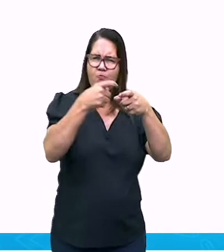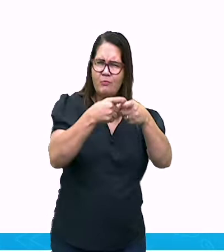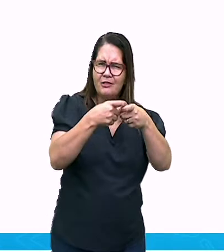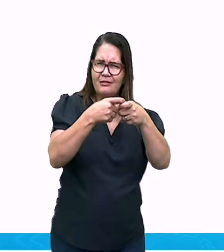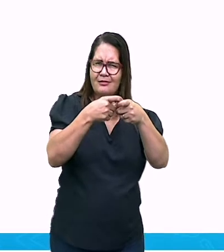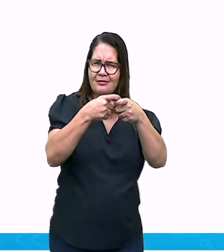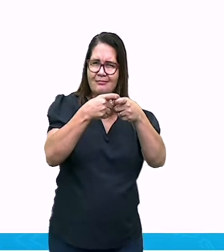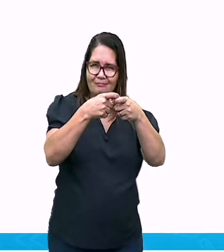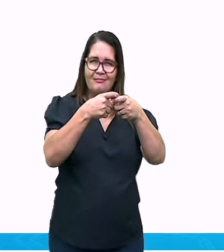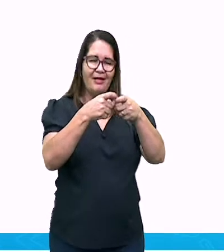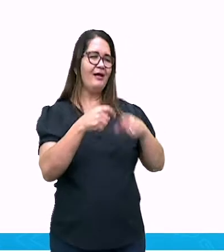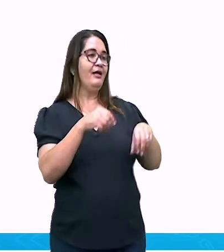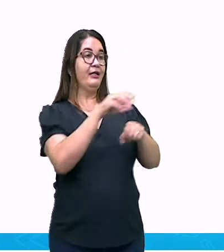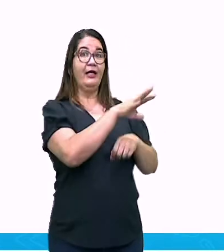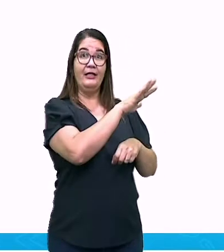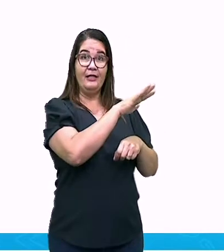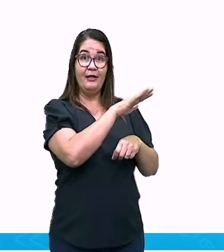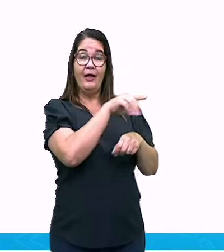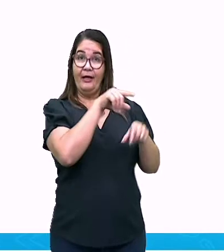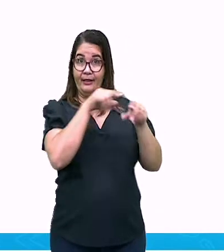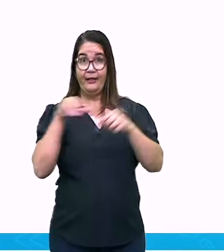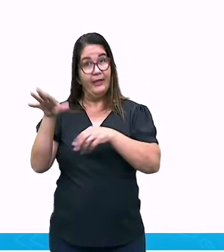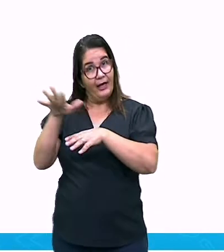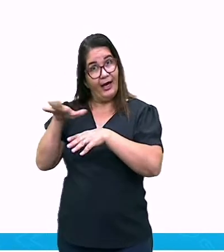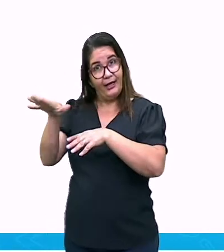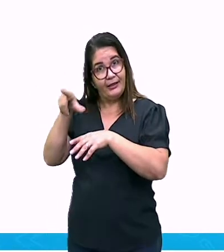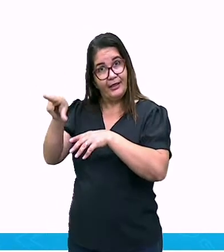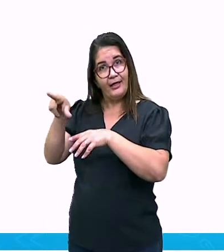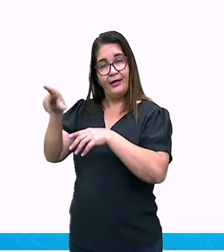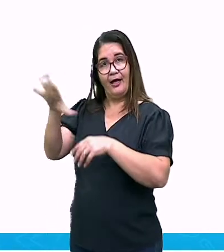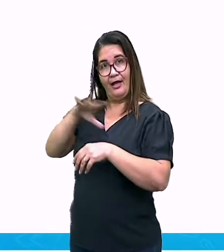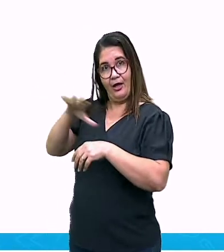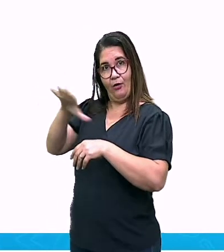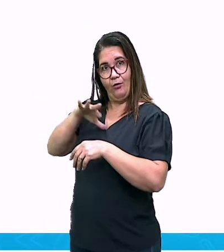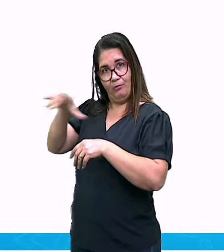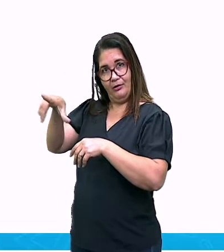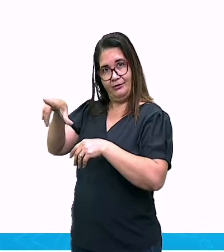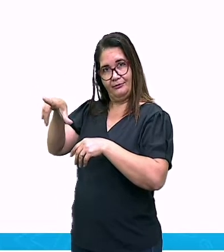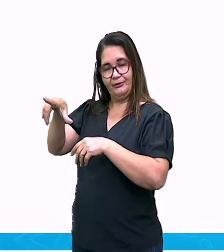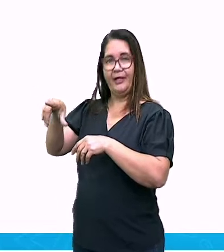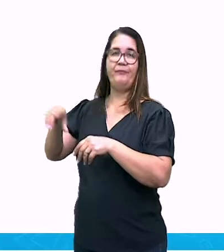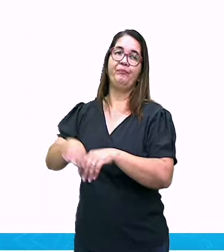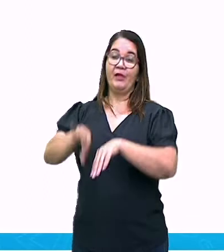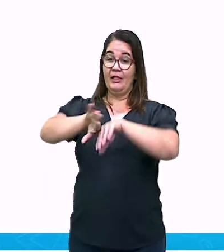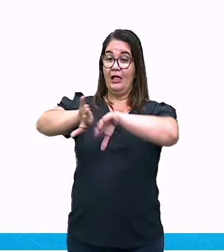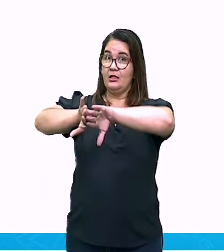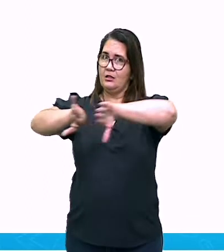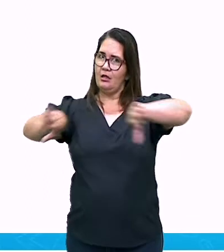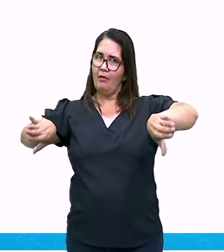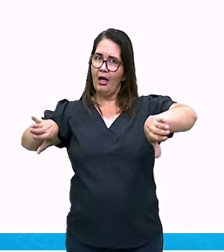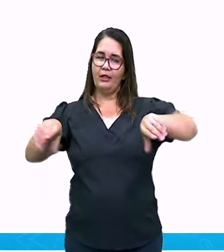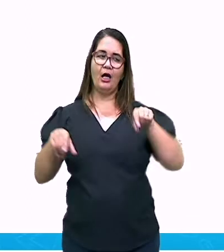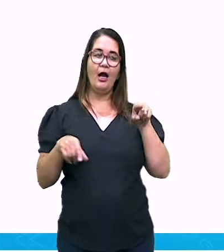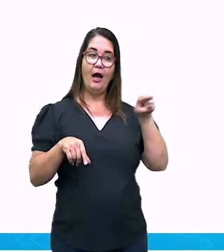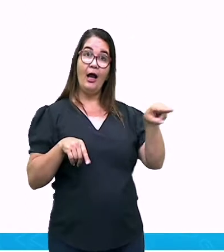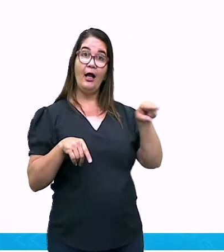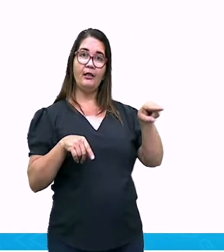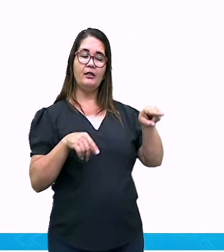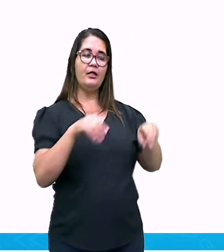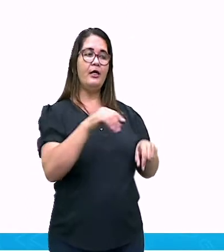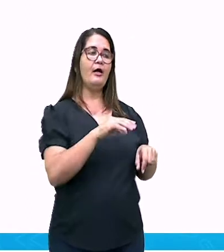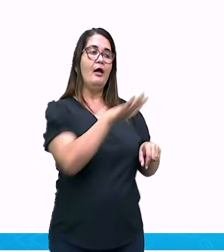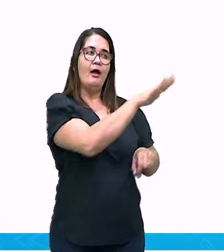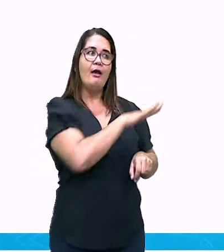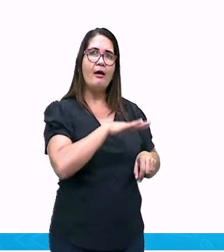legalmente estabelecido e separa a cidade do campo. Portanto, o município